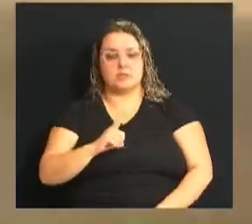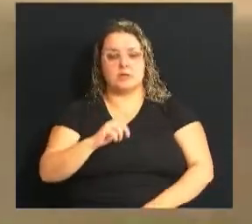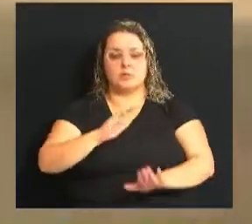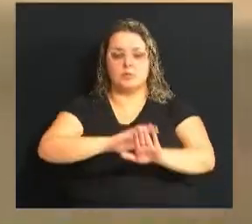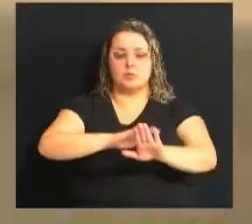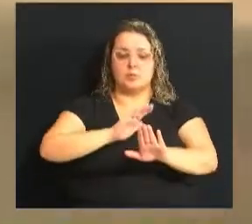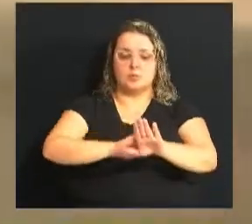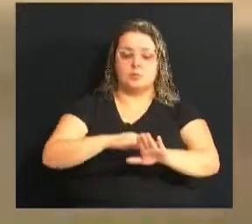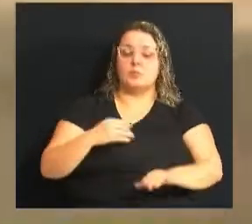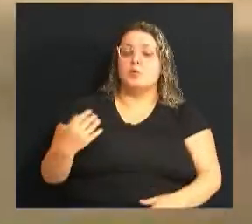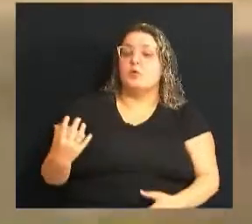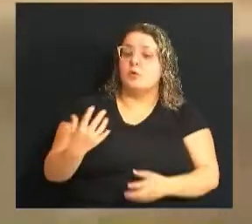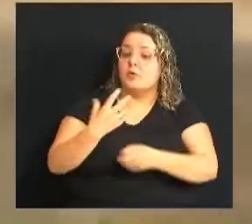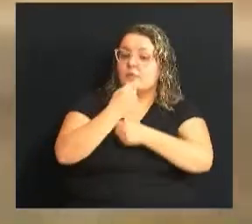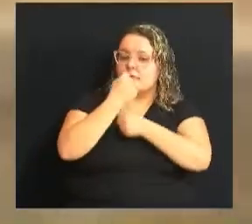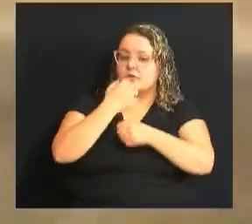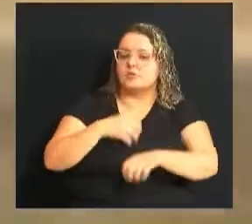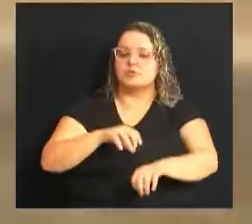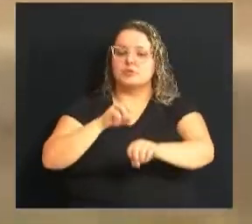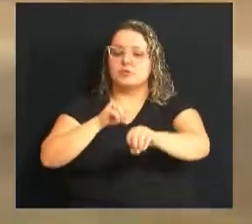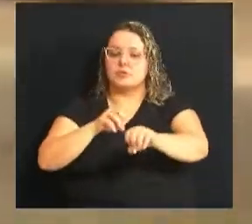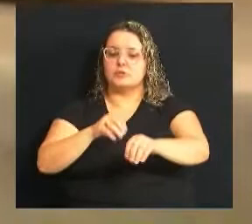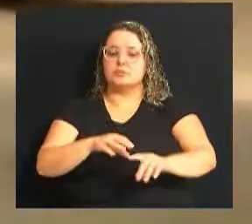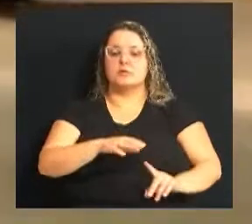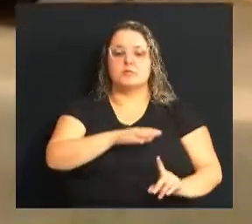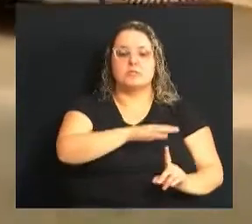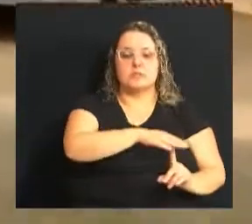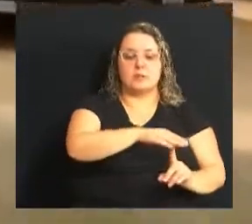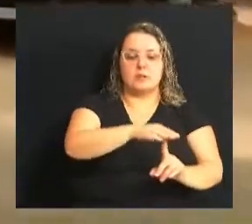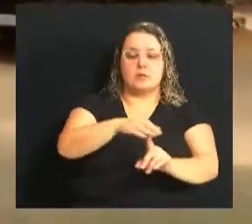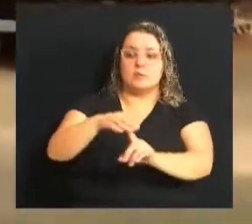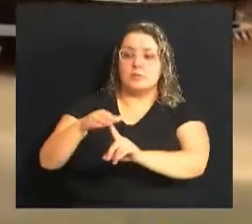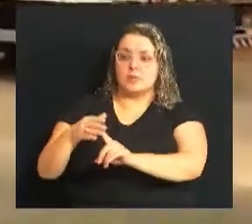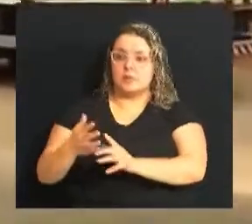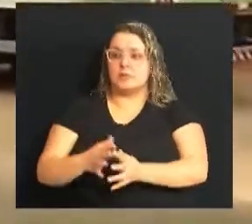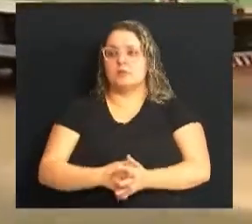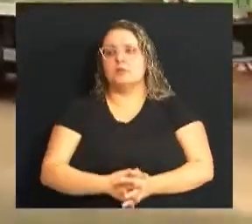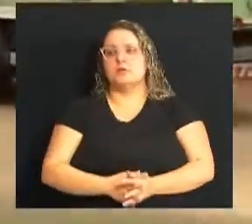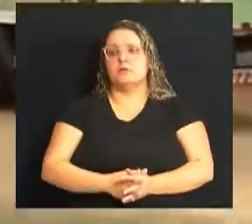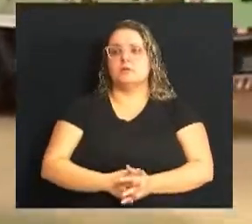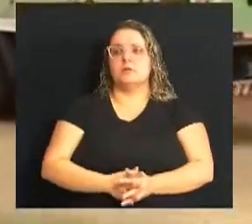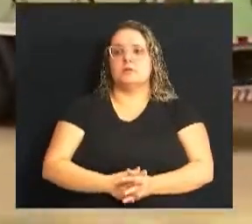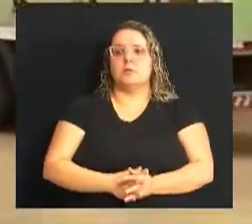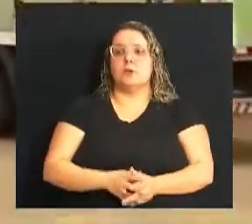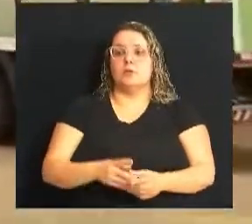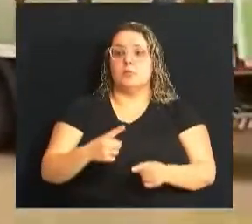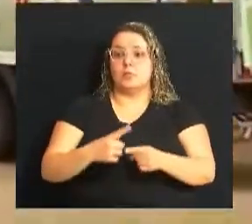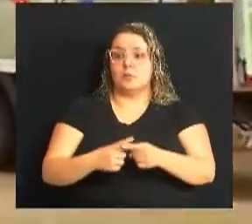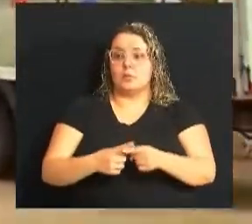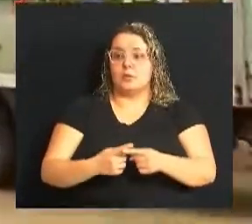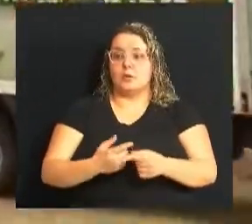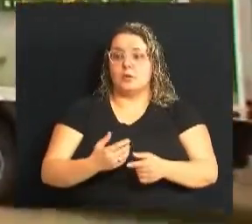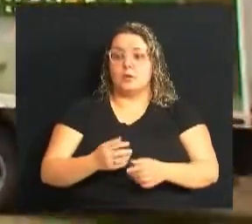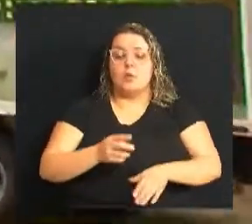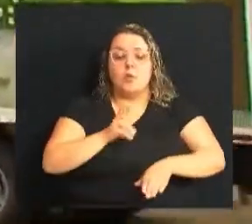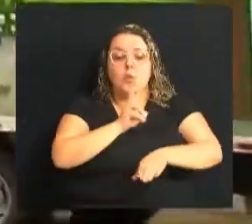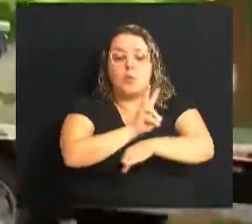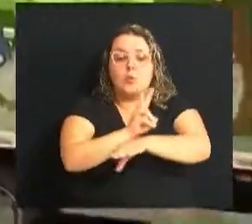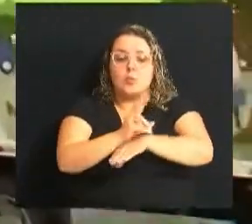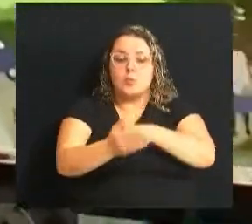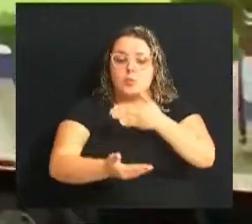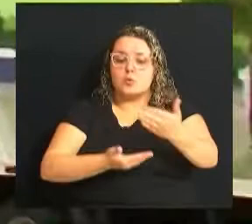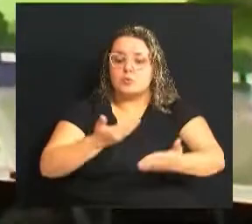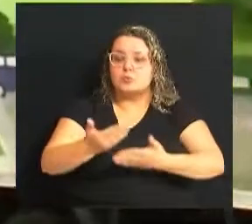muito forte na educação ambiental, porque a preservação de árvores,